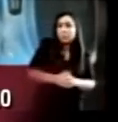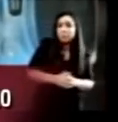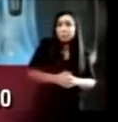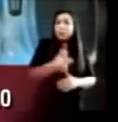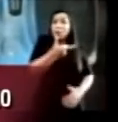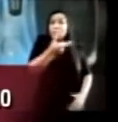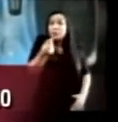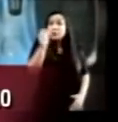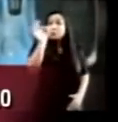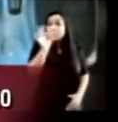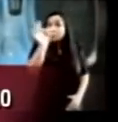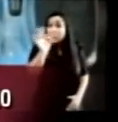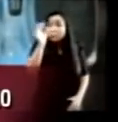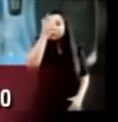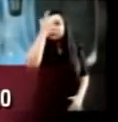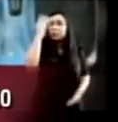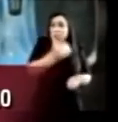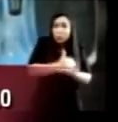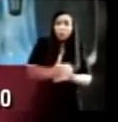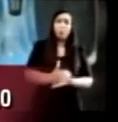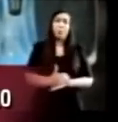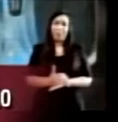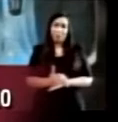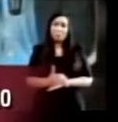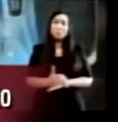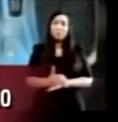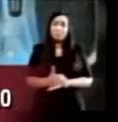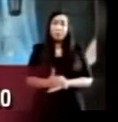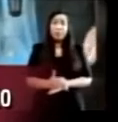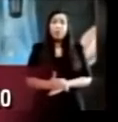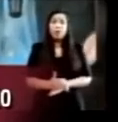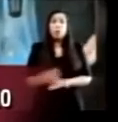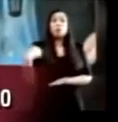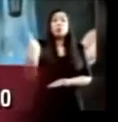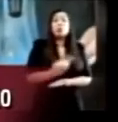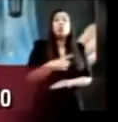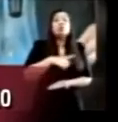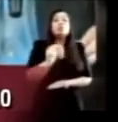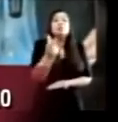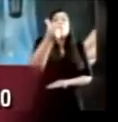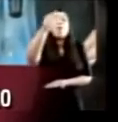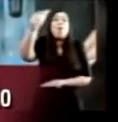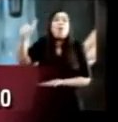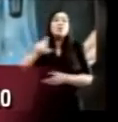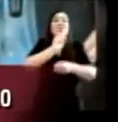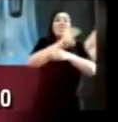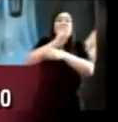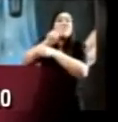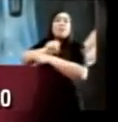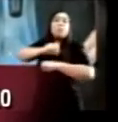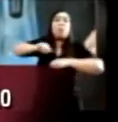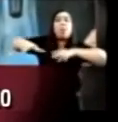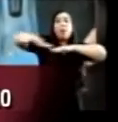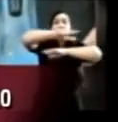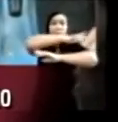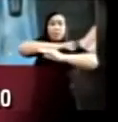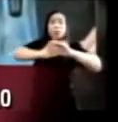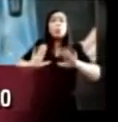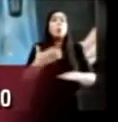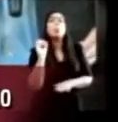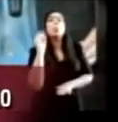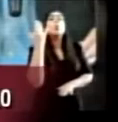de 20% no início da infecção, quando nós tínhamos outros vírus circulando. O